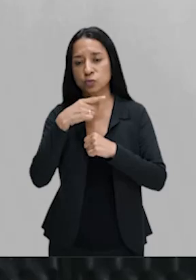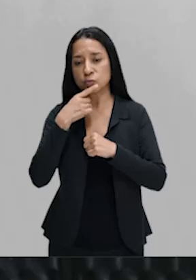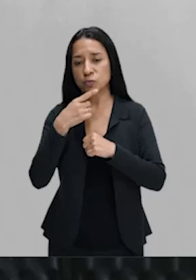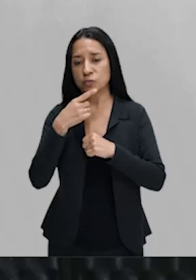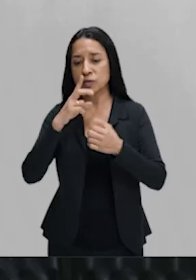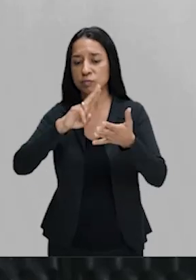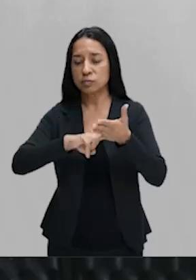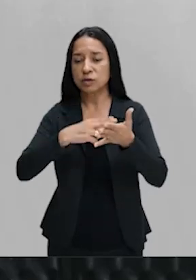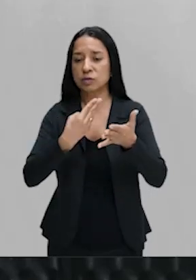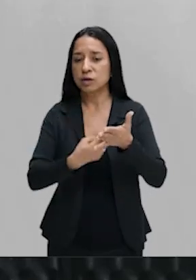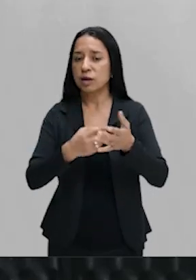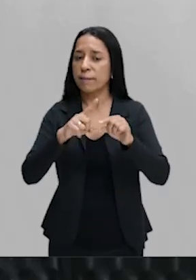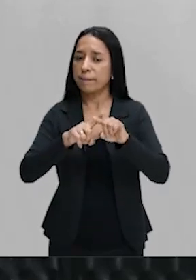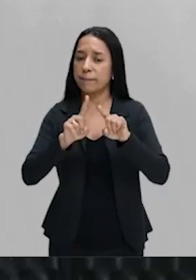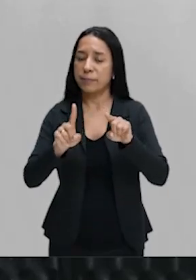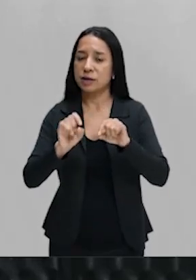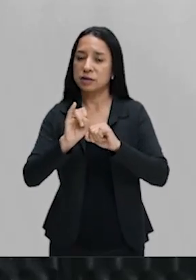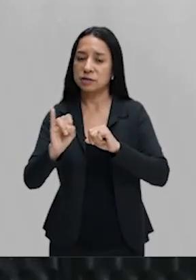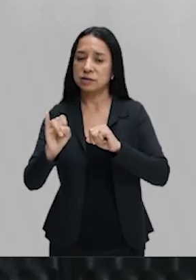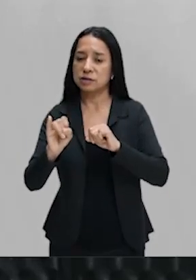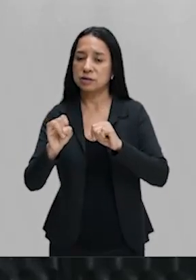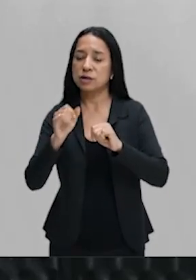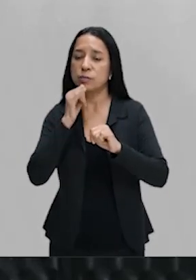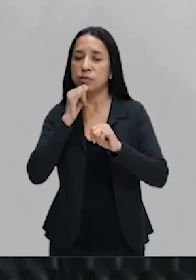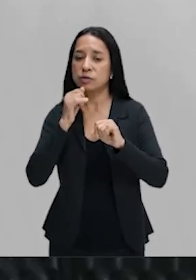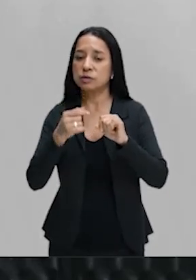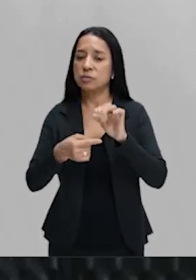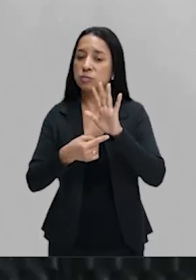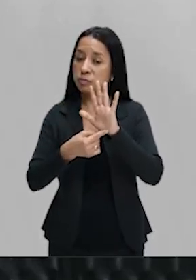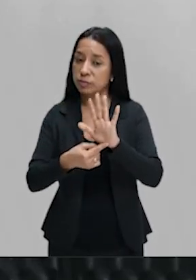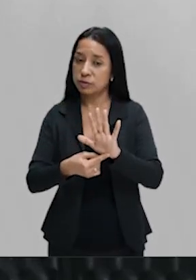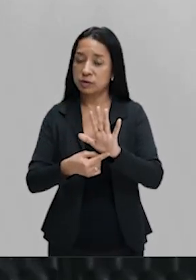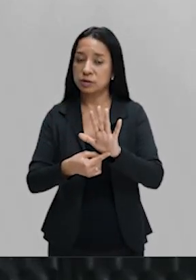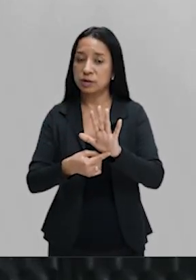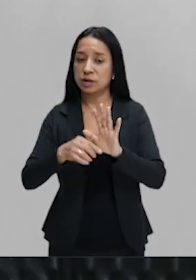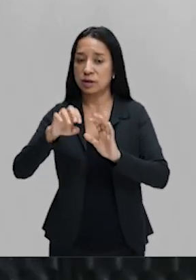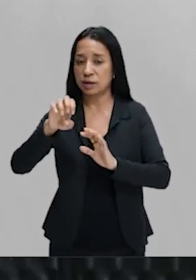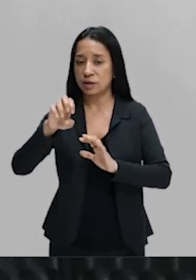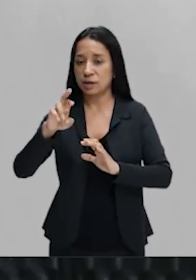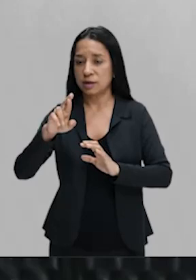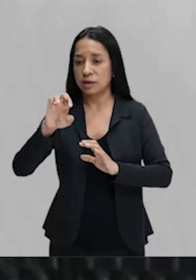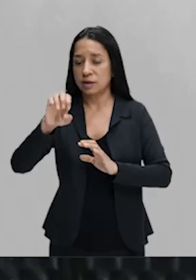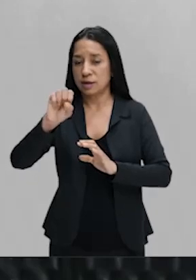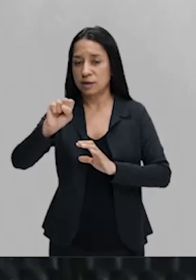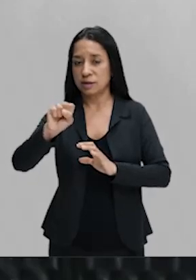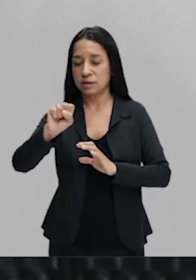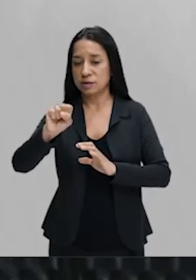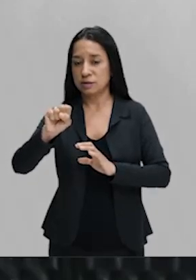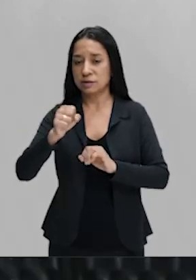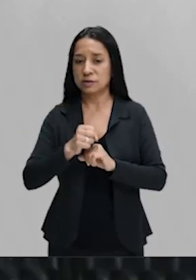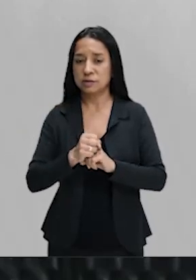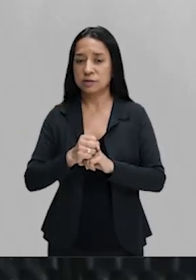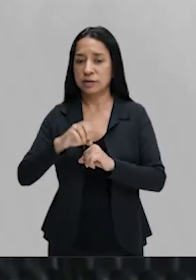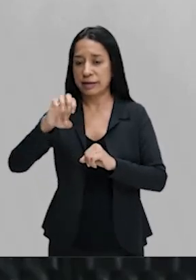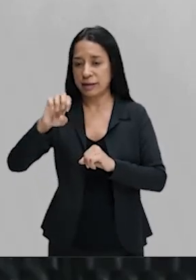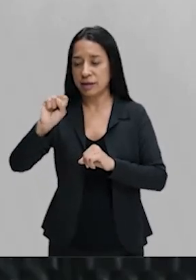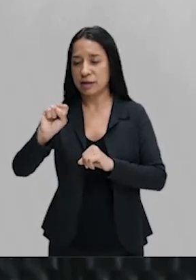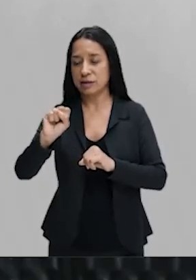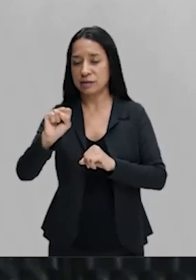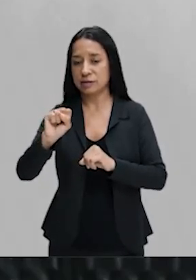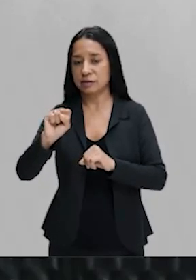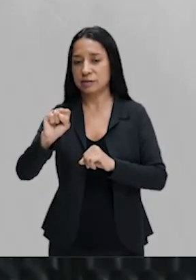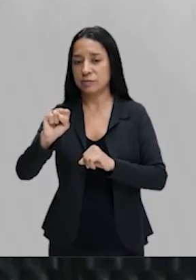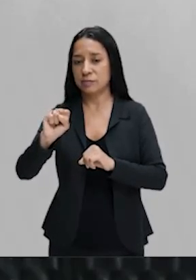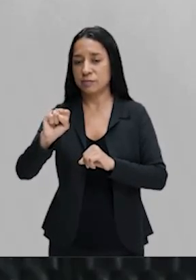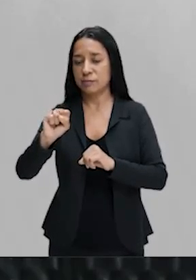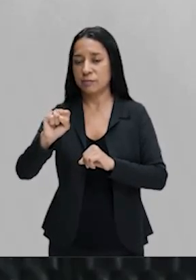da minha tradução. Porém, se aparecer a construção eres, a construção és,